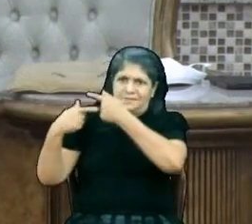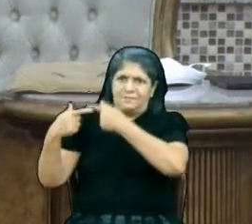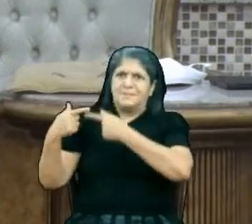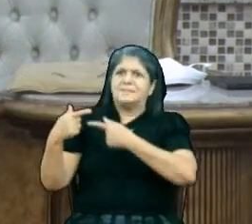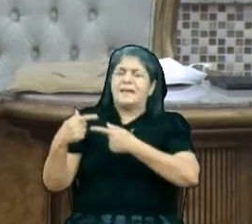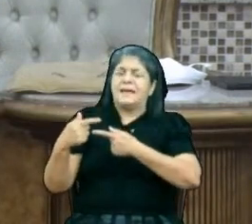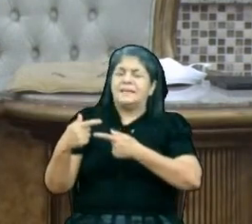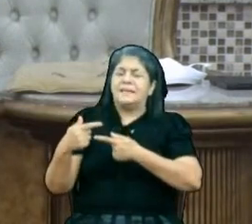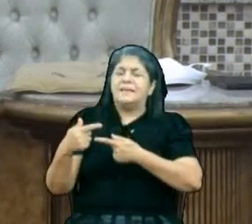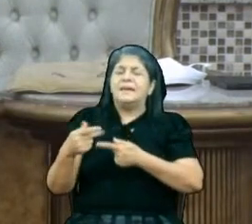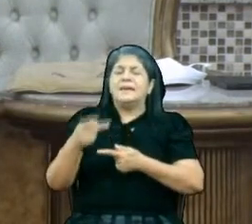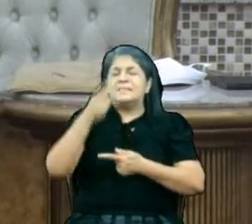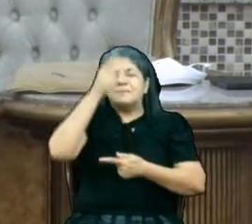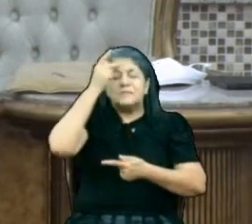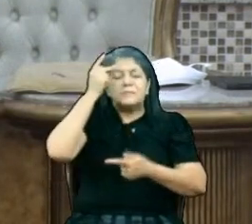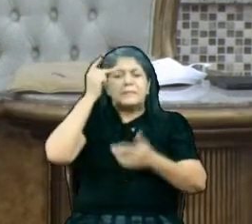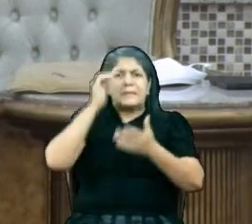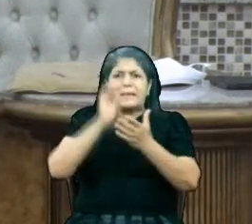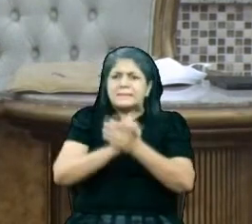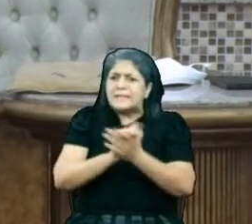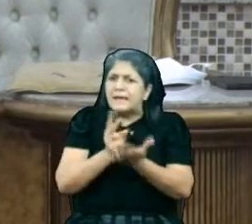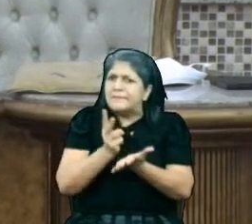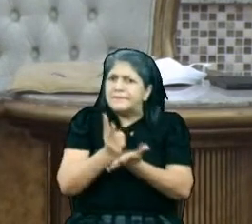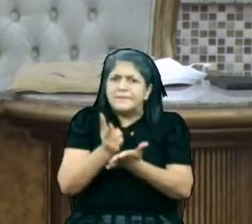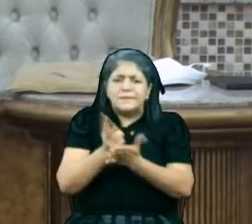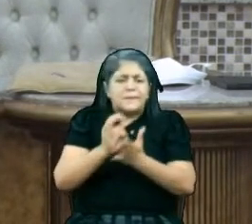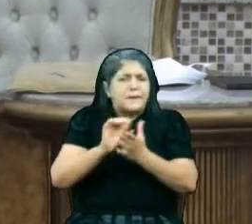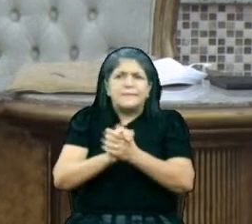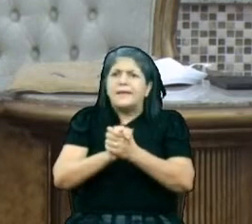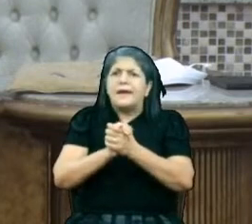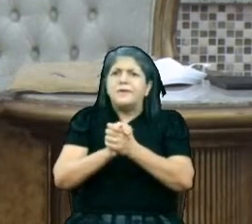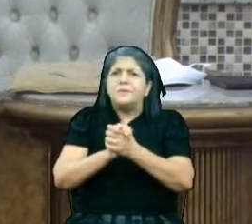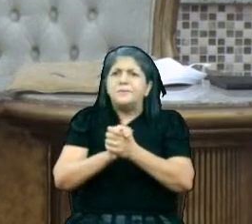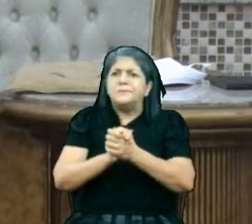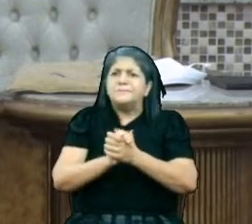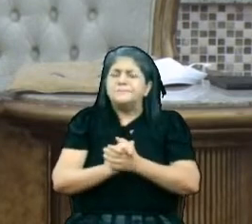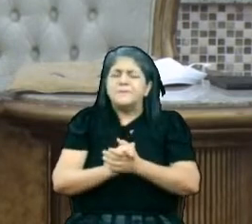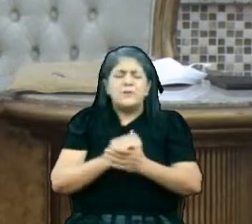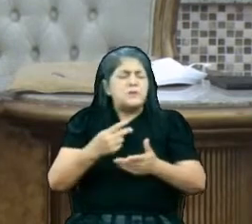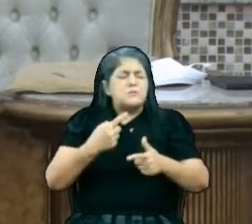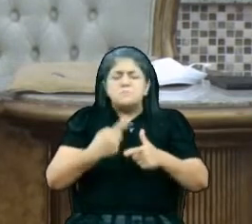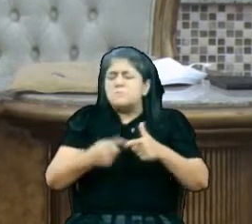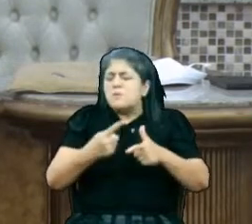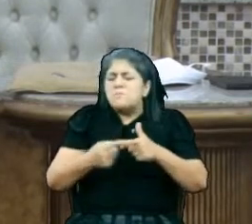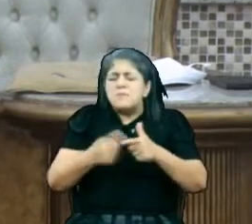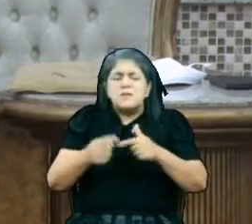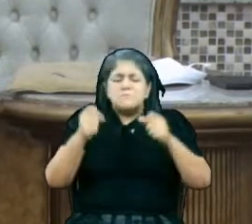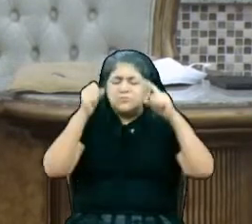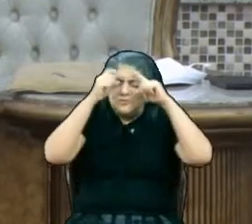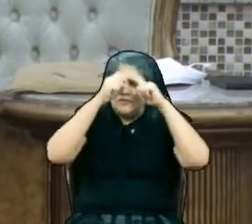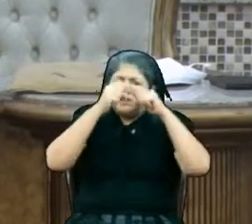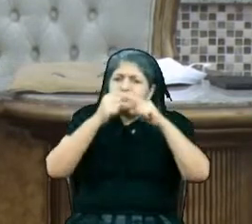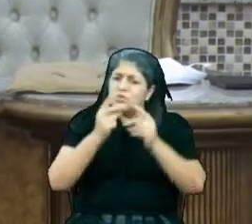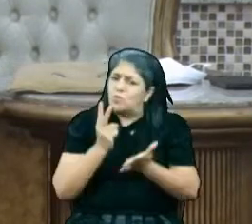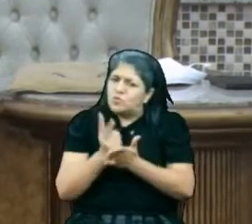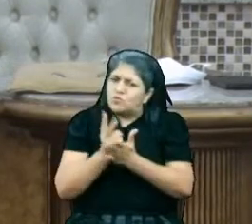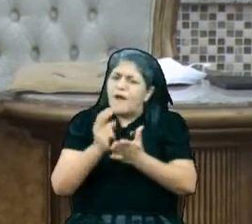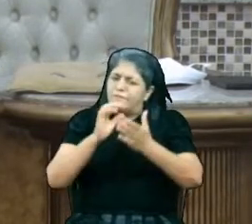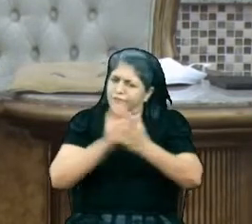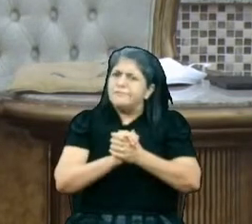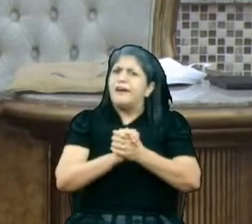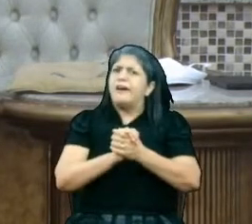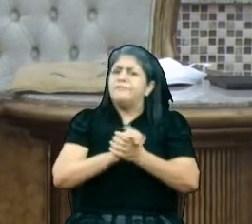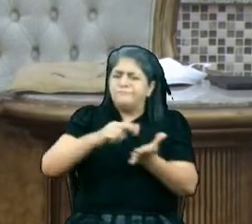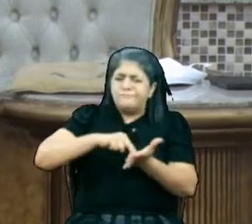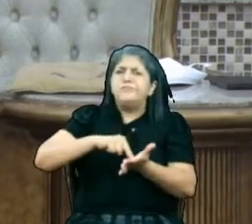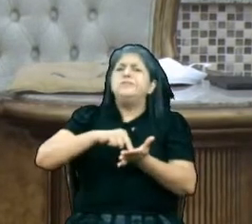casavam para ficar casados e acabou história enfrentavam as vicissitudes da vida e ficavam casados hoje